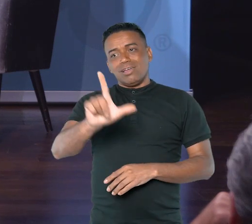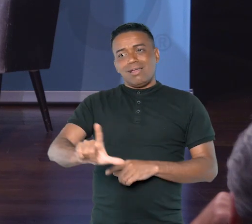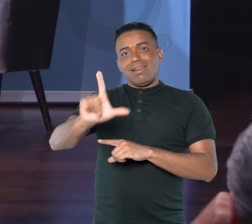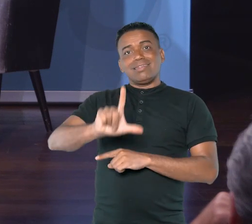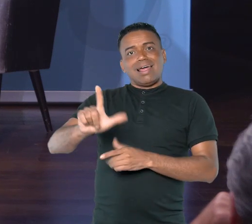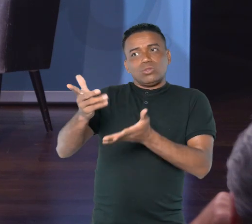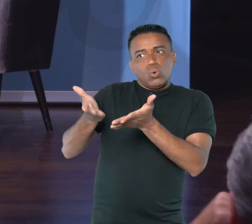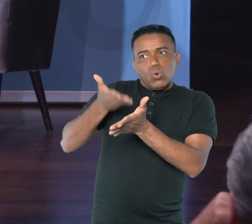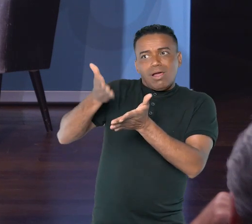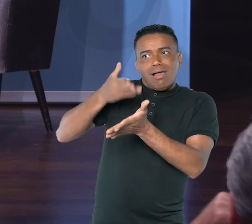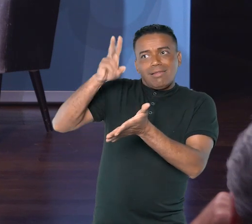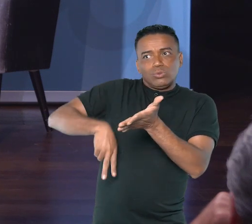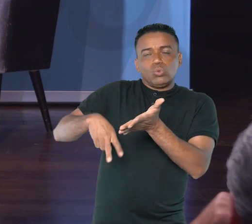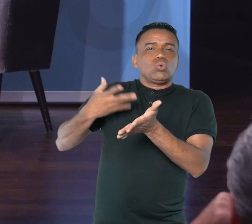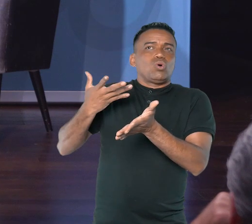literatura ela é